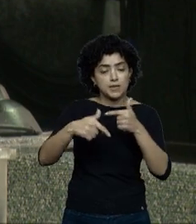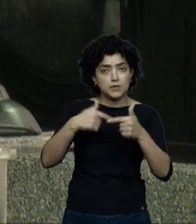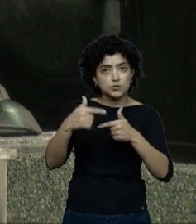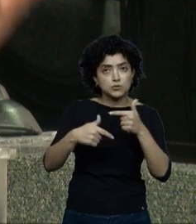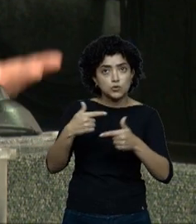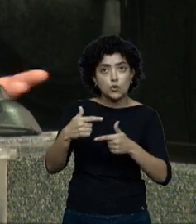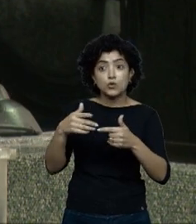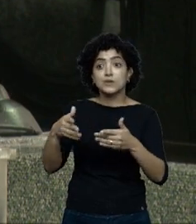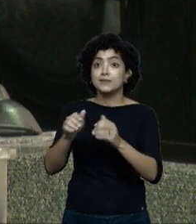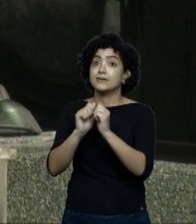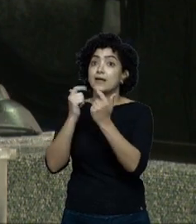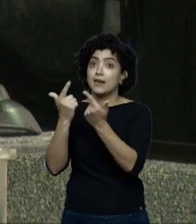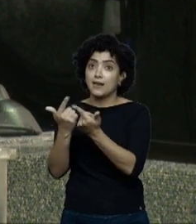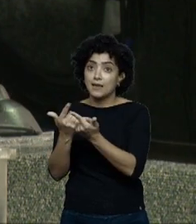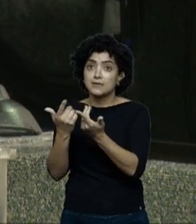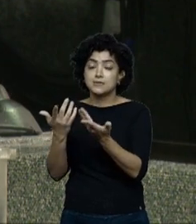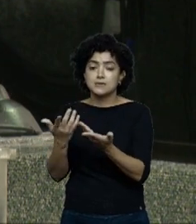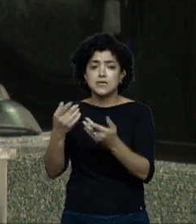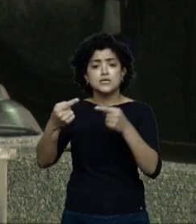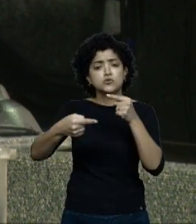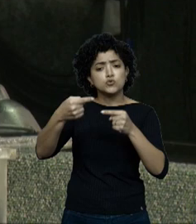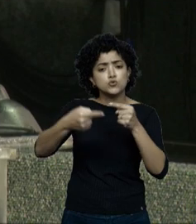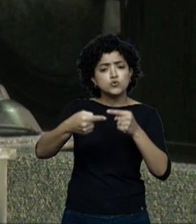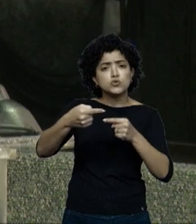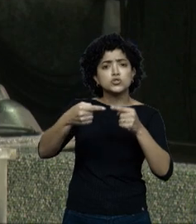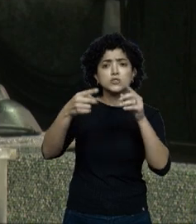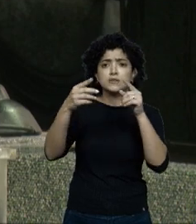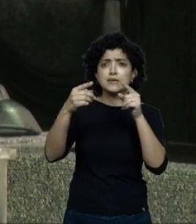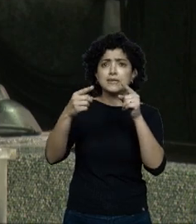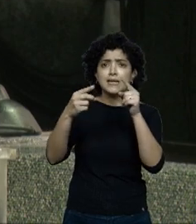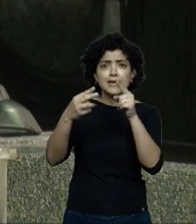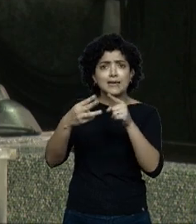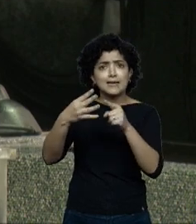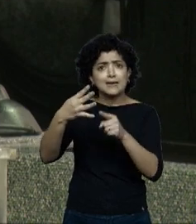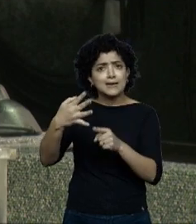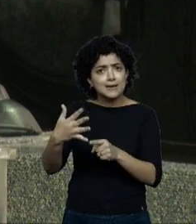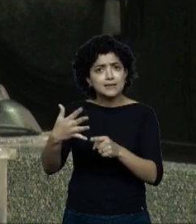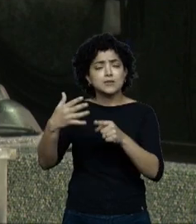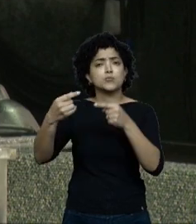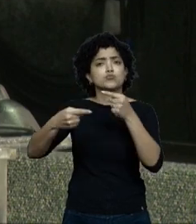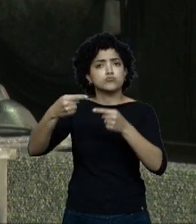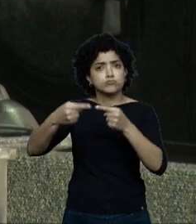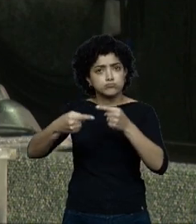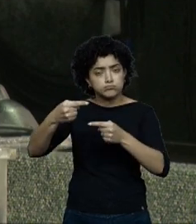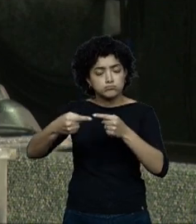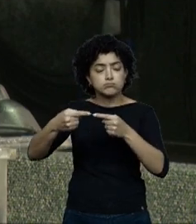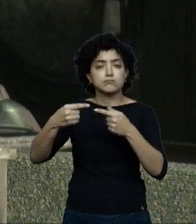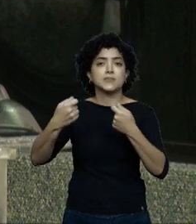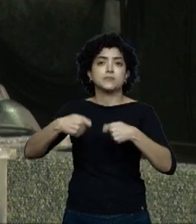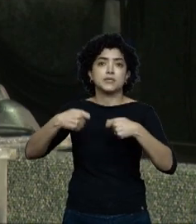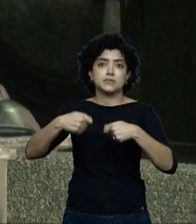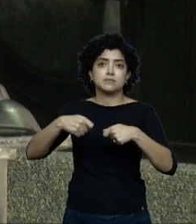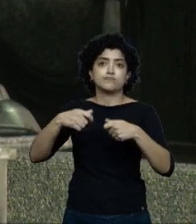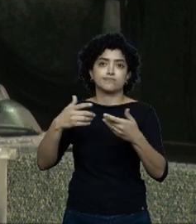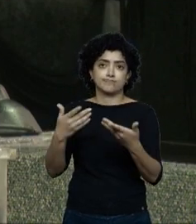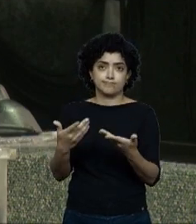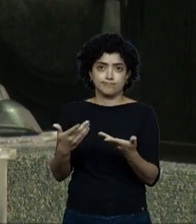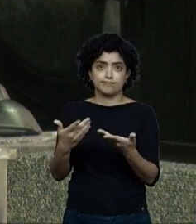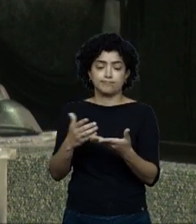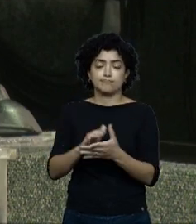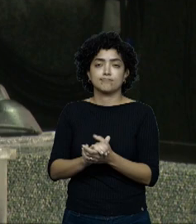da alesc e vim para a gente discutir cada. Desse e fazer os encaminhamentos que tem que ser feitos